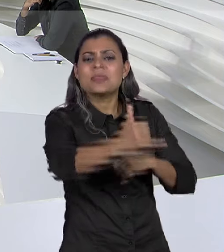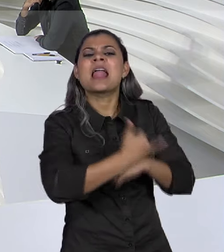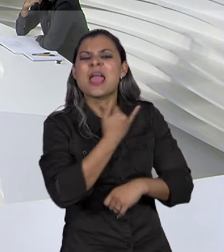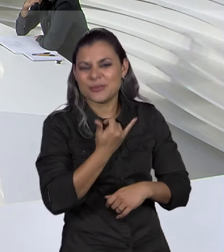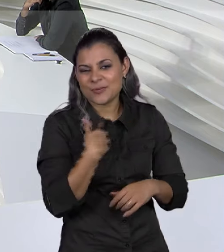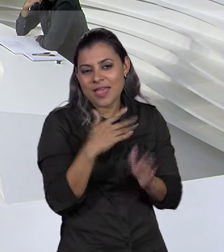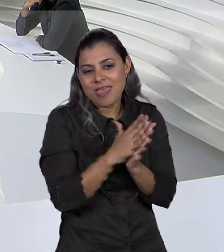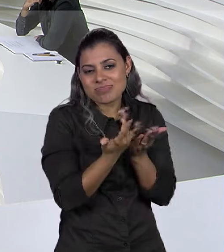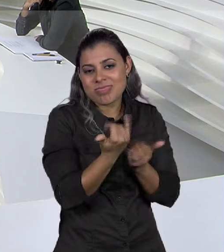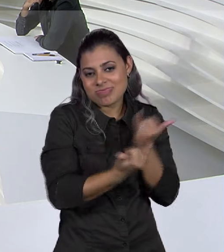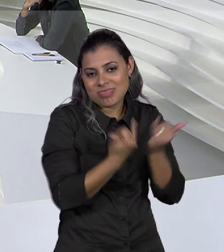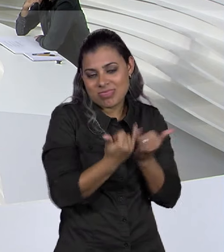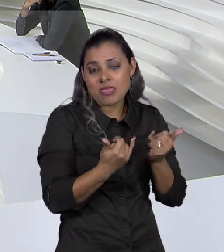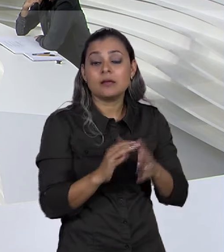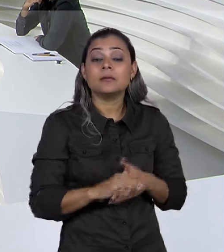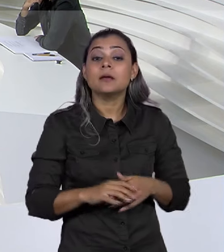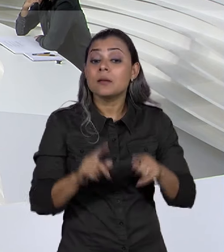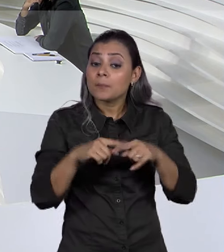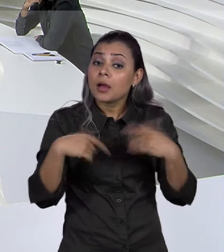figura, né? Então,